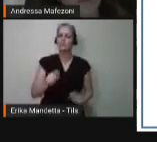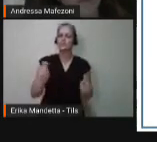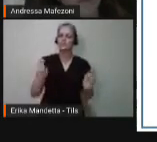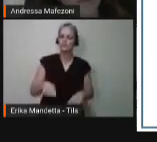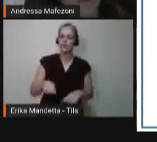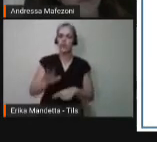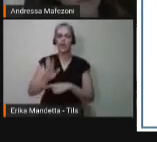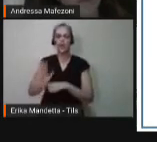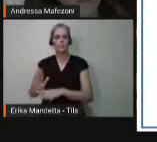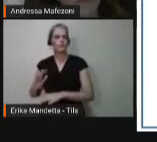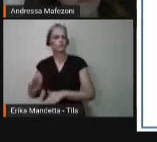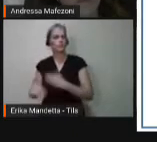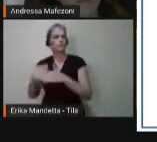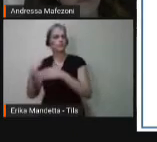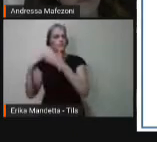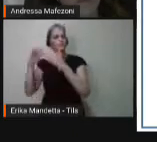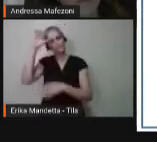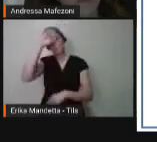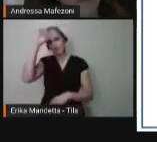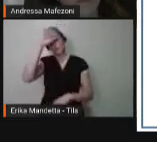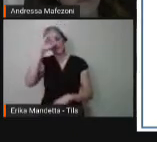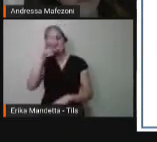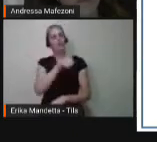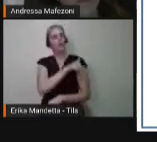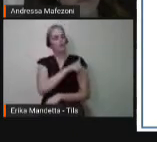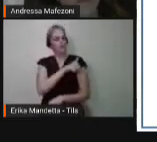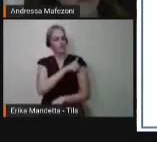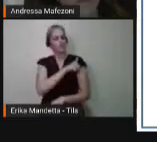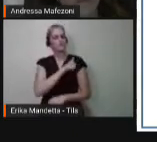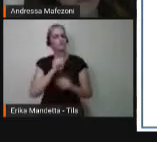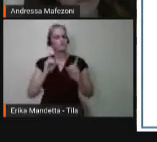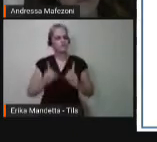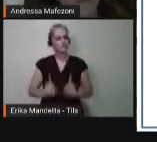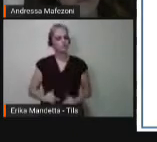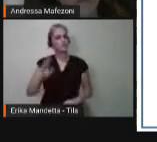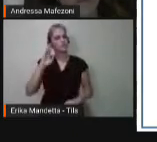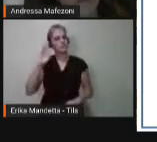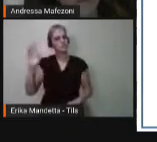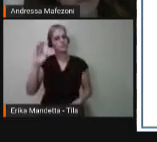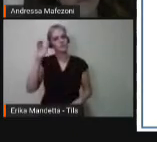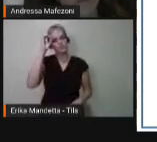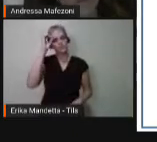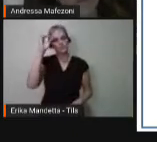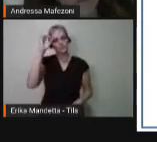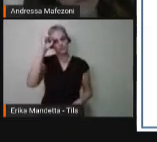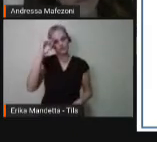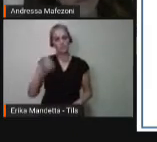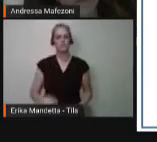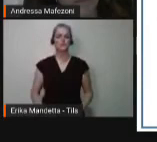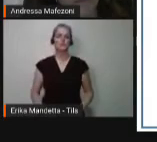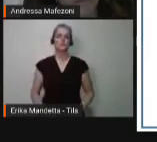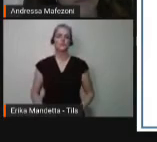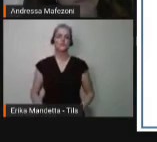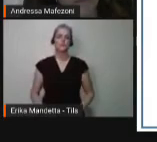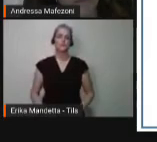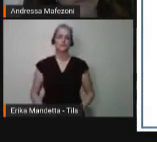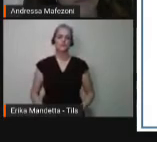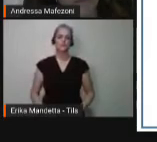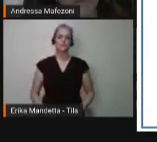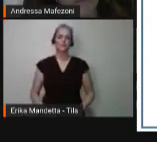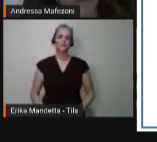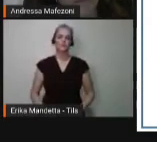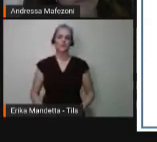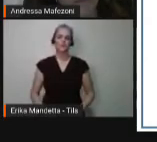dos nossos estudantes, né, com deficiência, principalmente deficiência intelectual. Para que o